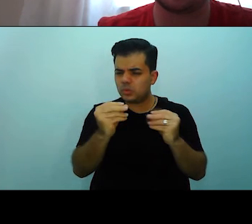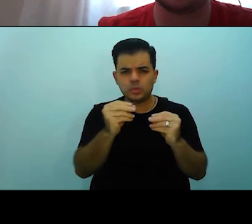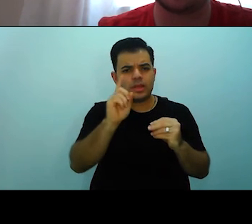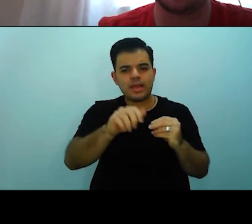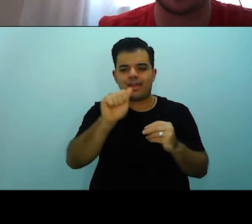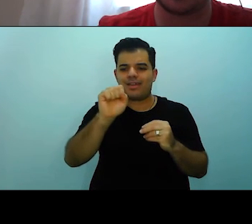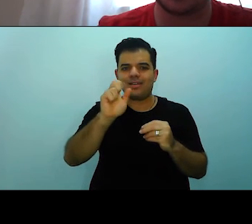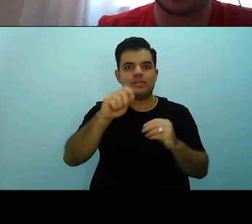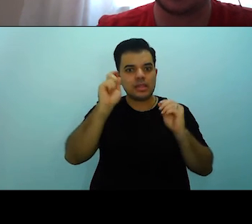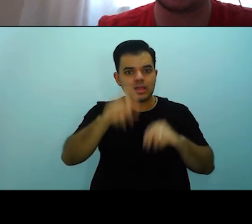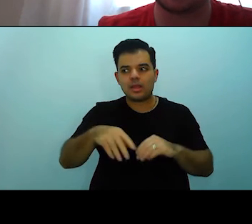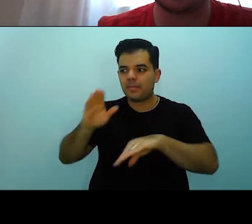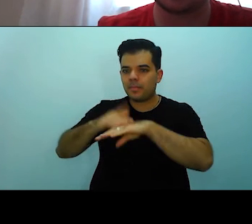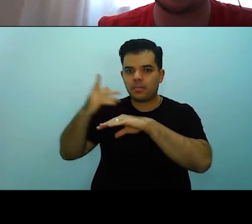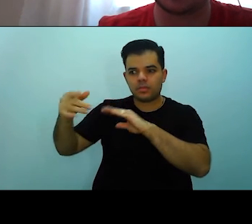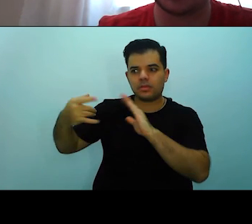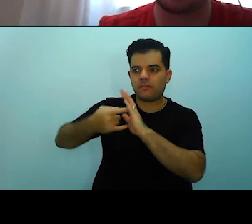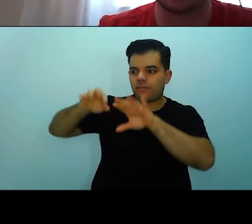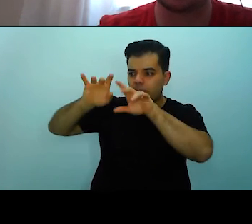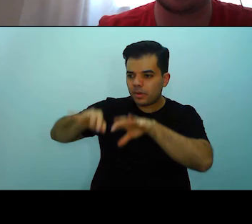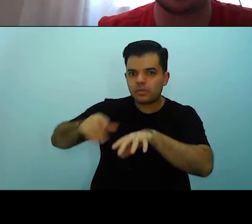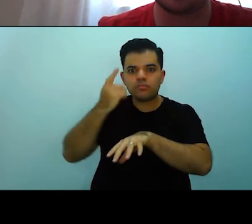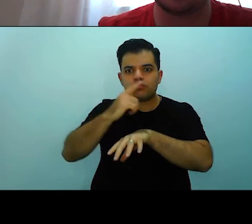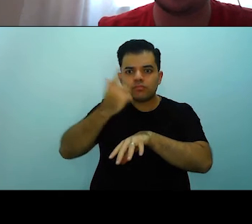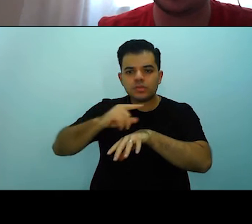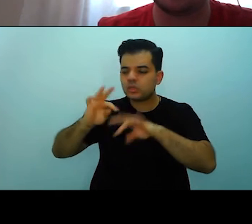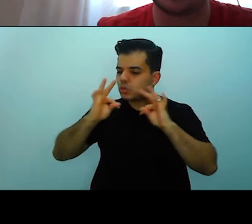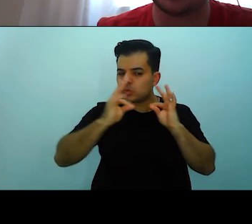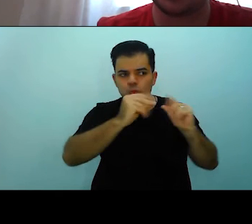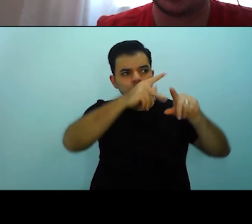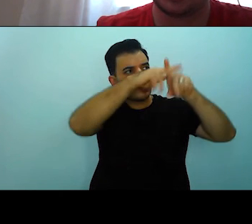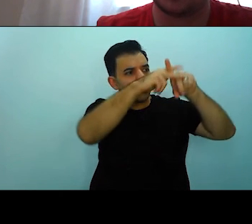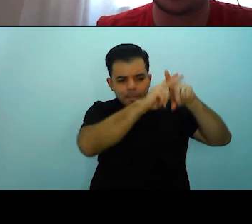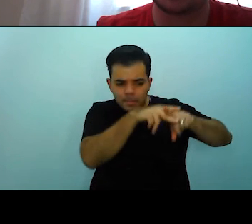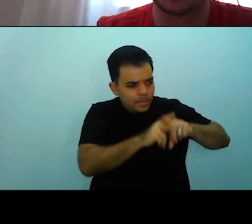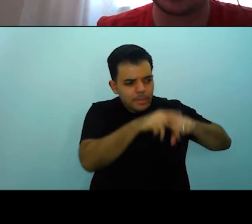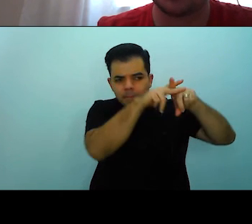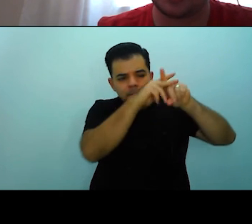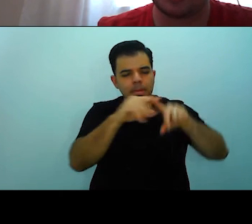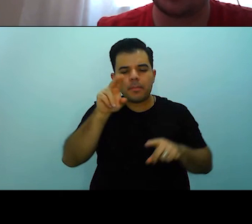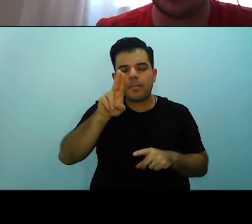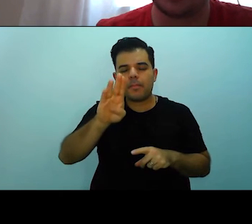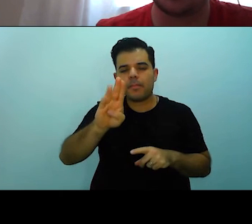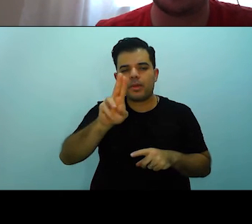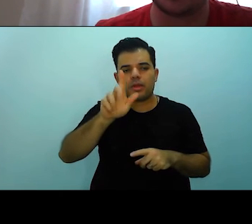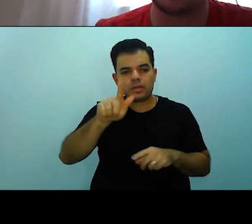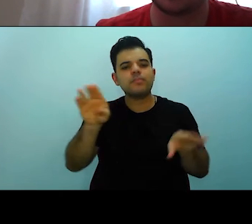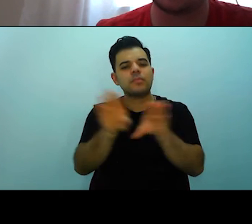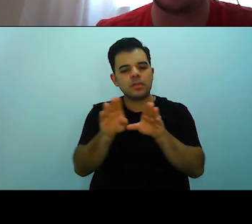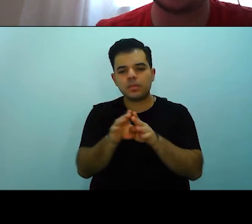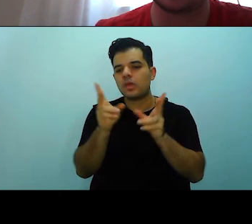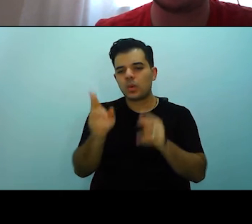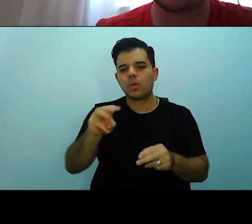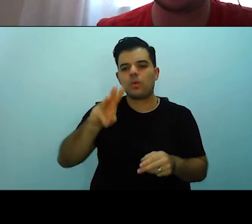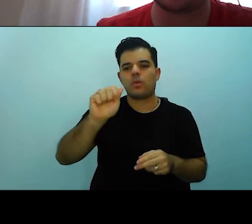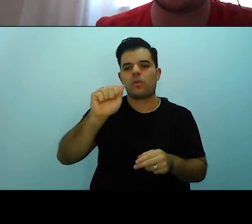seu desenvolvedor para ele resolver todos esses bugs. A mesma coisa com o Wave, né? você consegue rodar ele no Wave também, né,